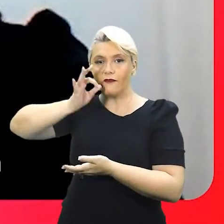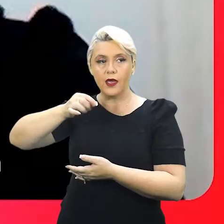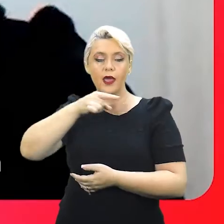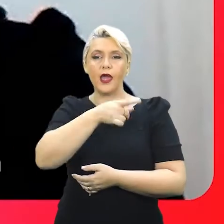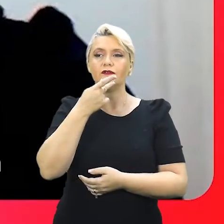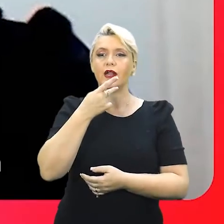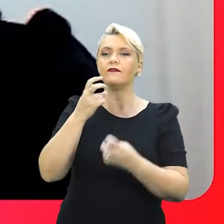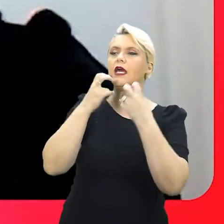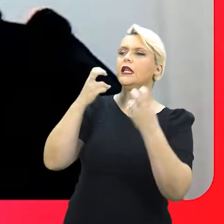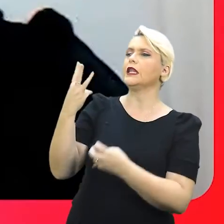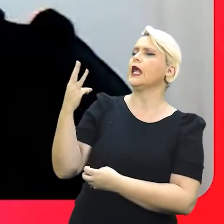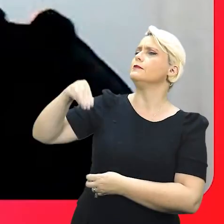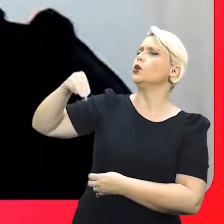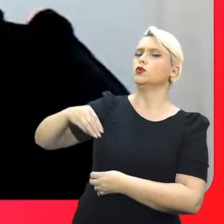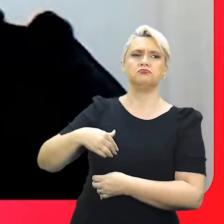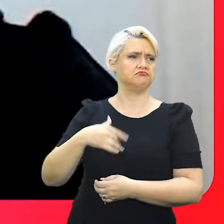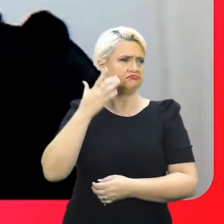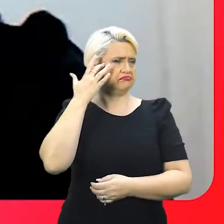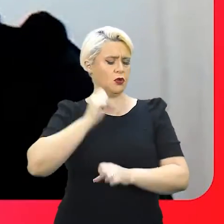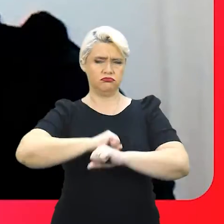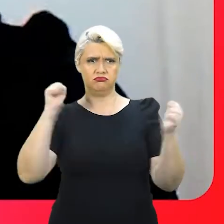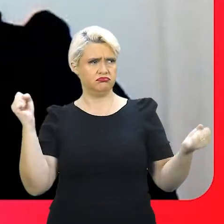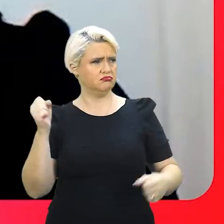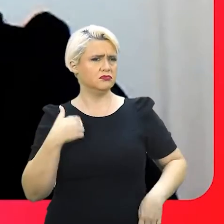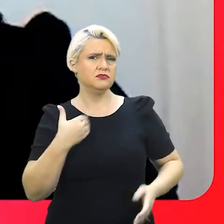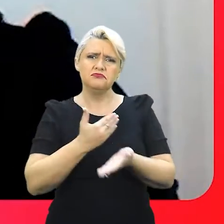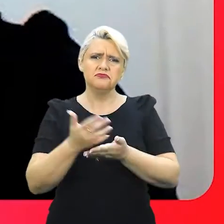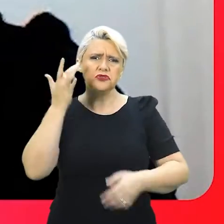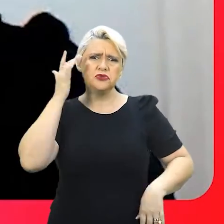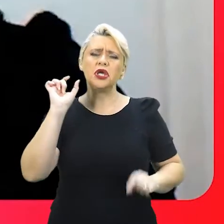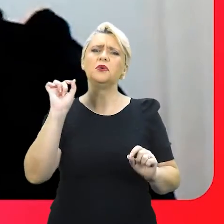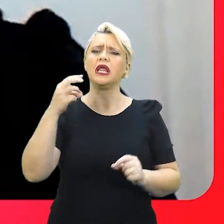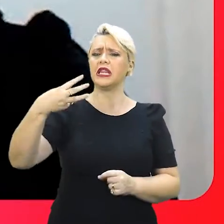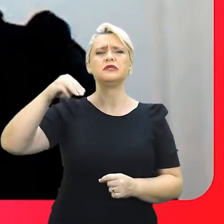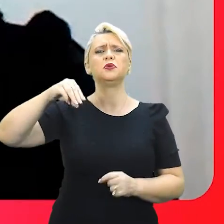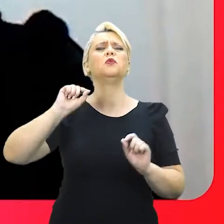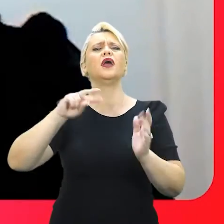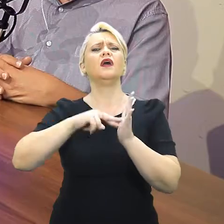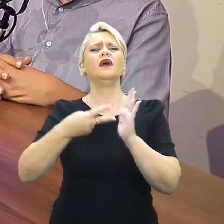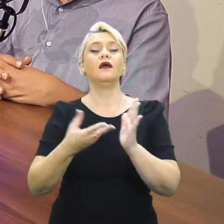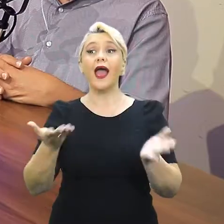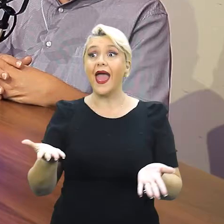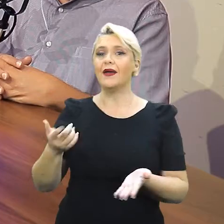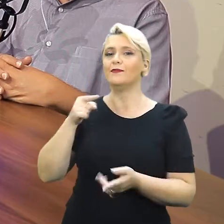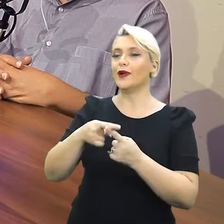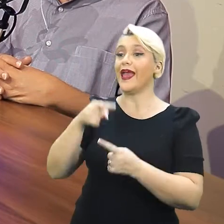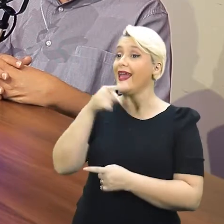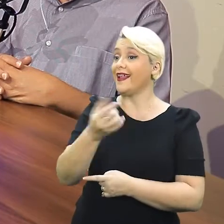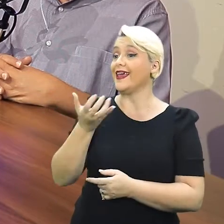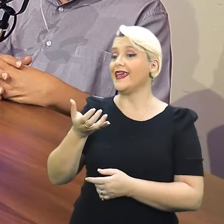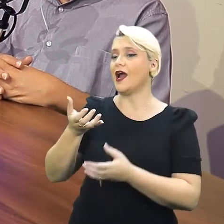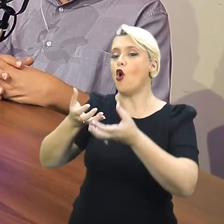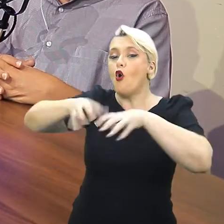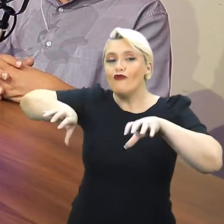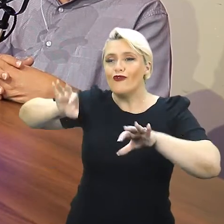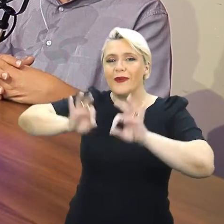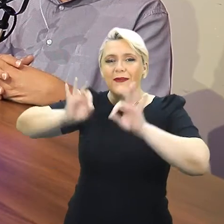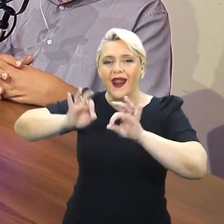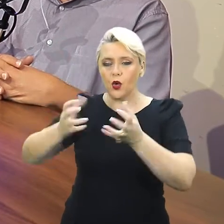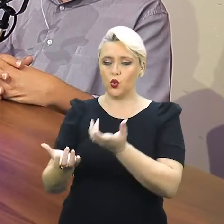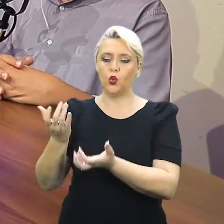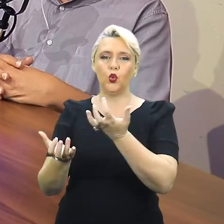gritava, 3 minutos. Aí eu acordava e no começo eu não sabia o que era 3 minutos. Três É. minutos era o ovo que ele Ah, preparava para